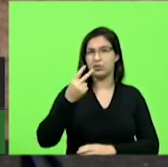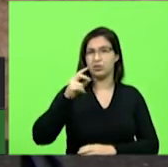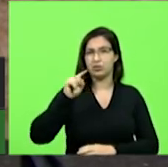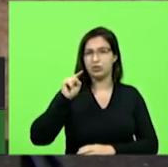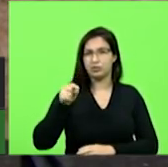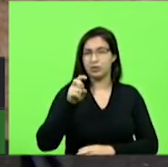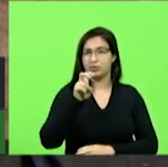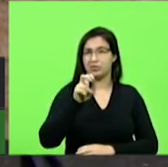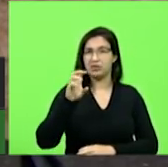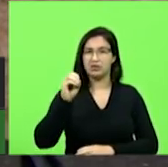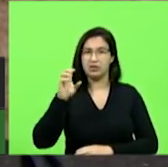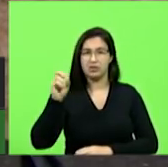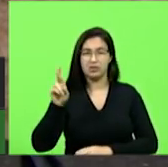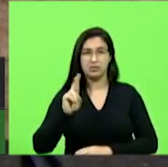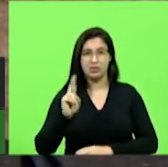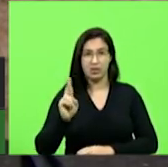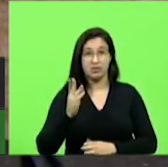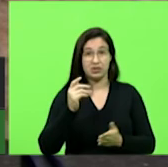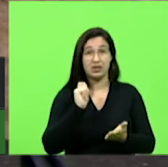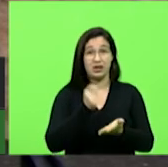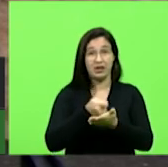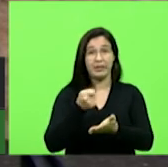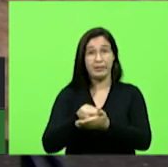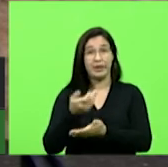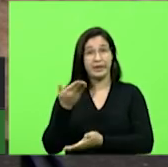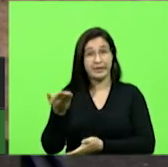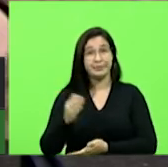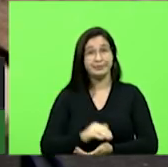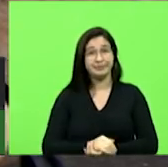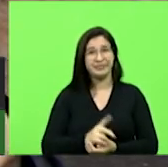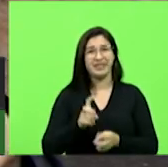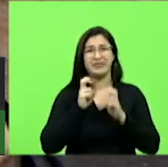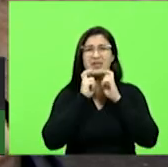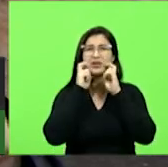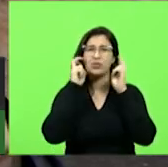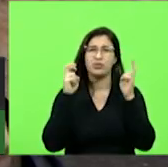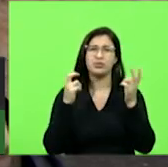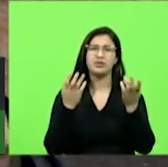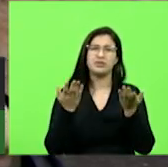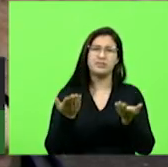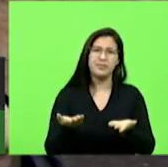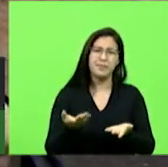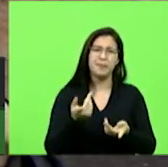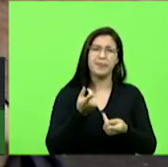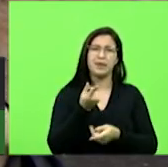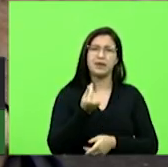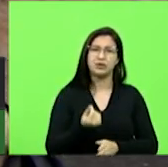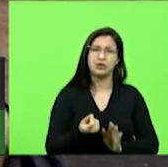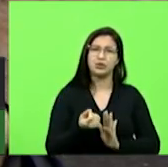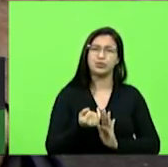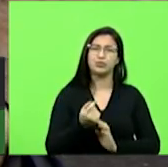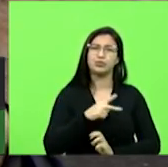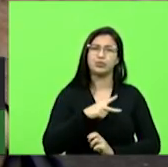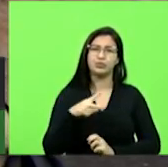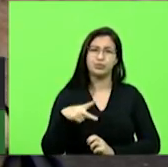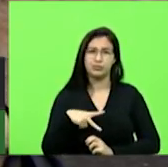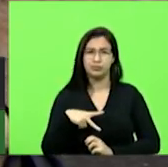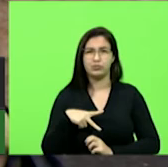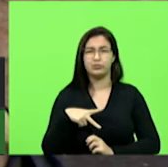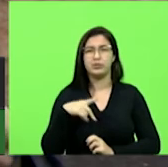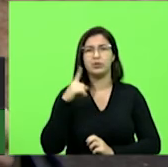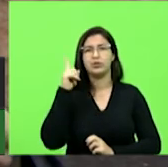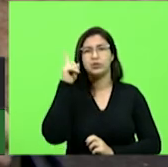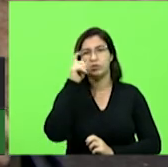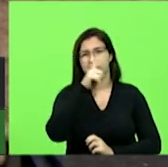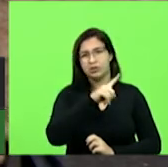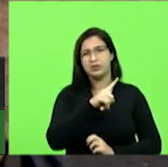a pagar isso. Então, são essas vergonhas que deixam a máquina cada vez mais pesada e que quem tem que empurrar é aquela